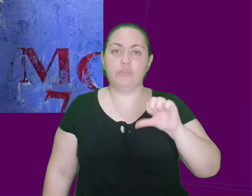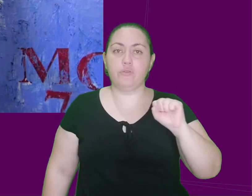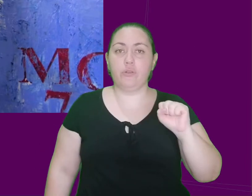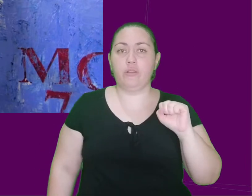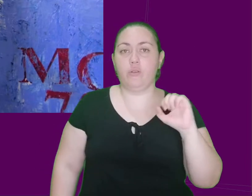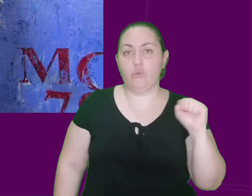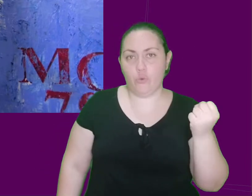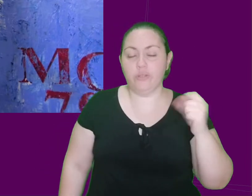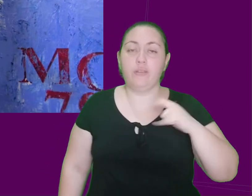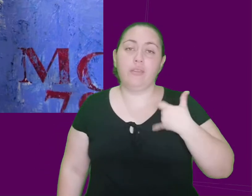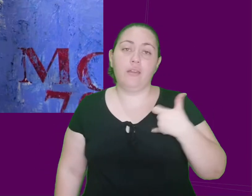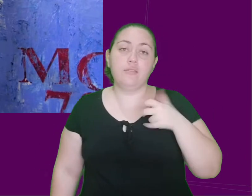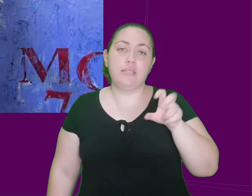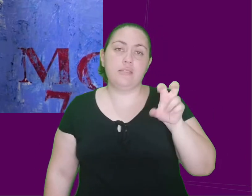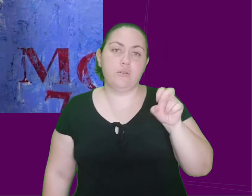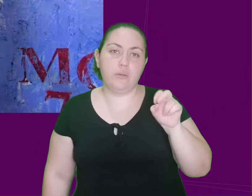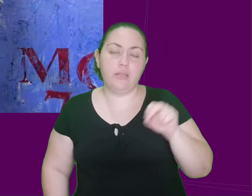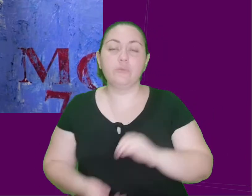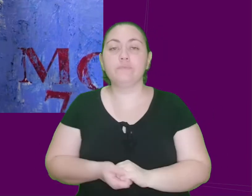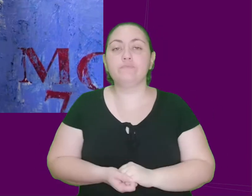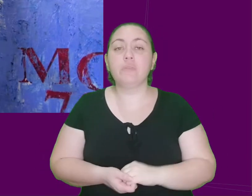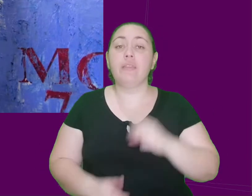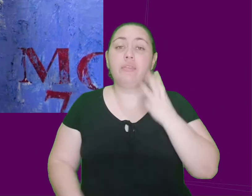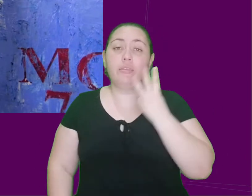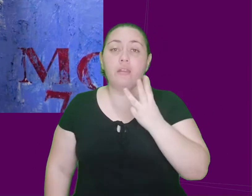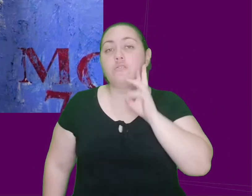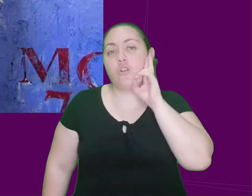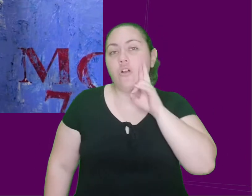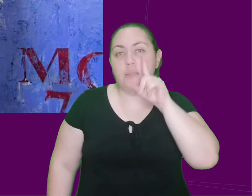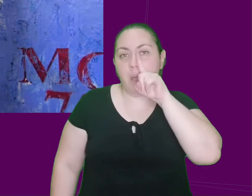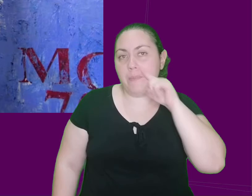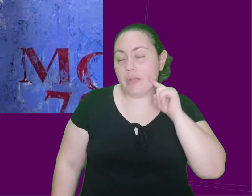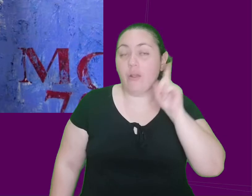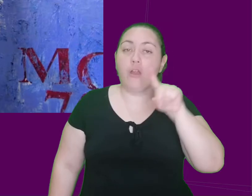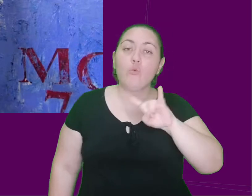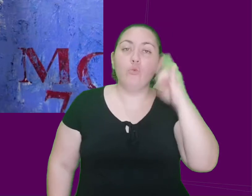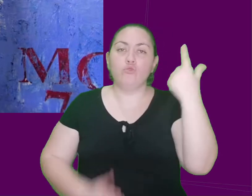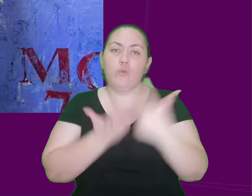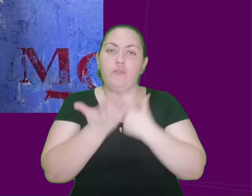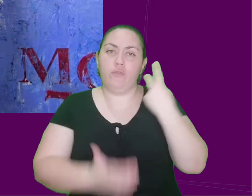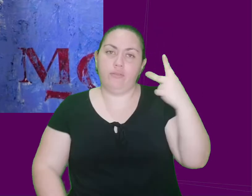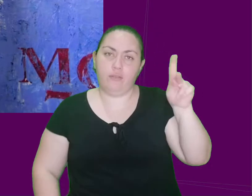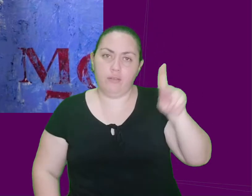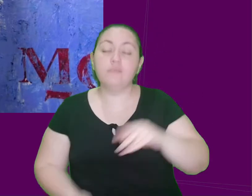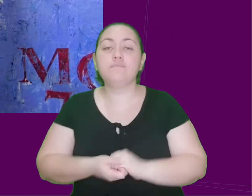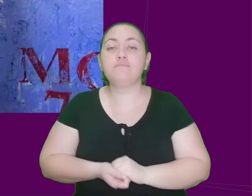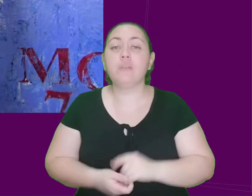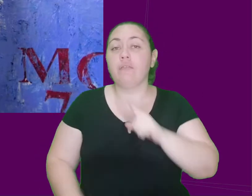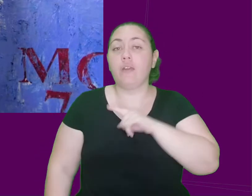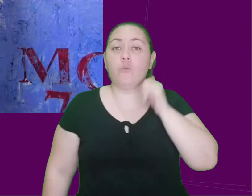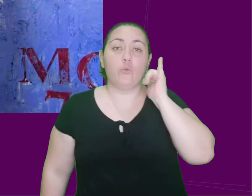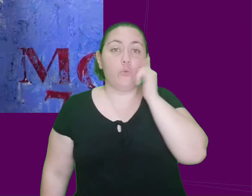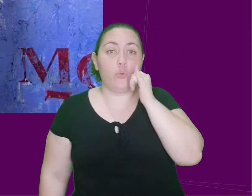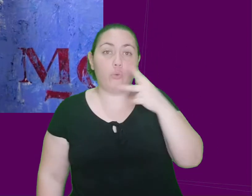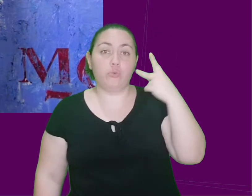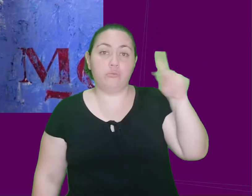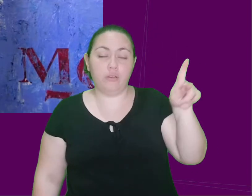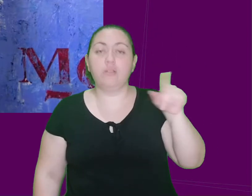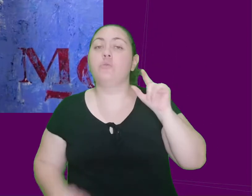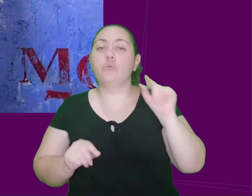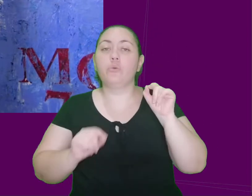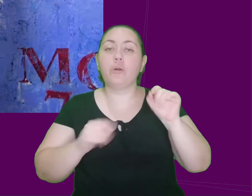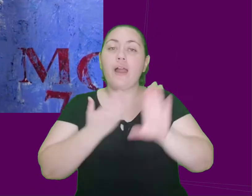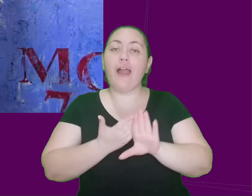em 1988 com 50 anos de idade. 3 Rosas Amarelas foi seu último trabalho. Nesse conto, Carver